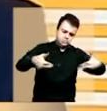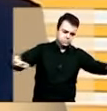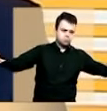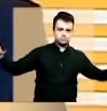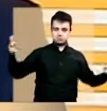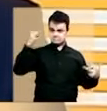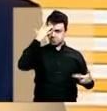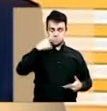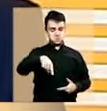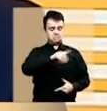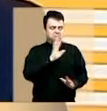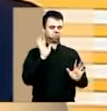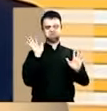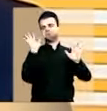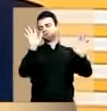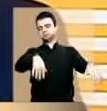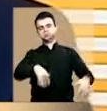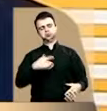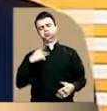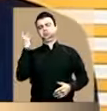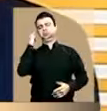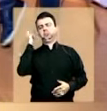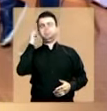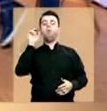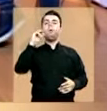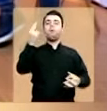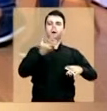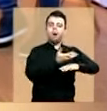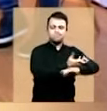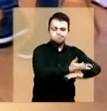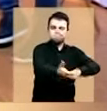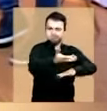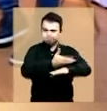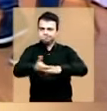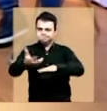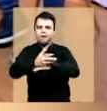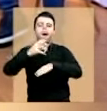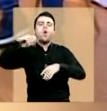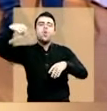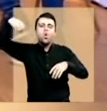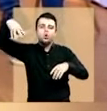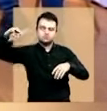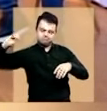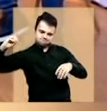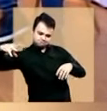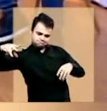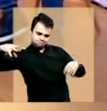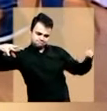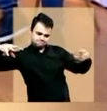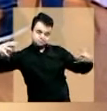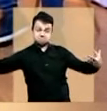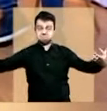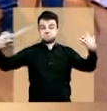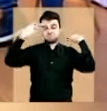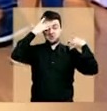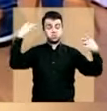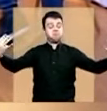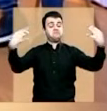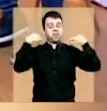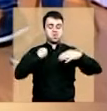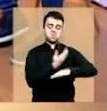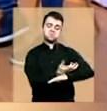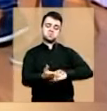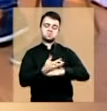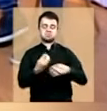aquilo até por um luxo. O refletor do jardim que fica ligado para mostrar para a rua que você tem um jardim